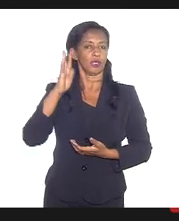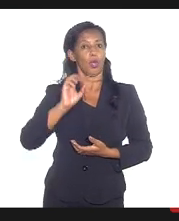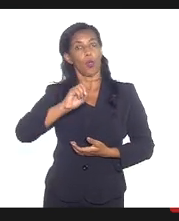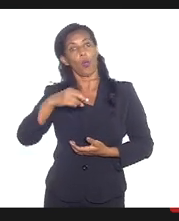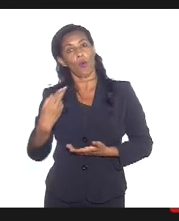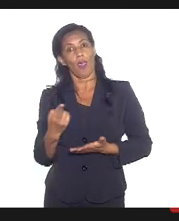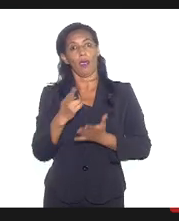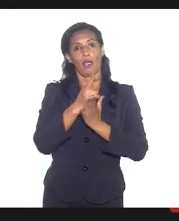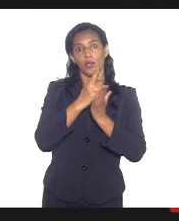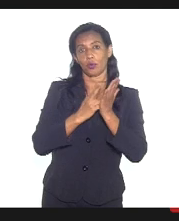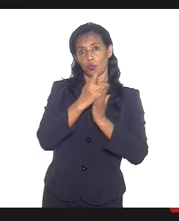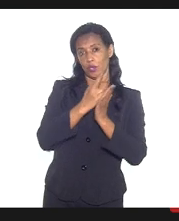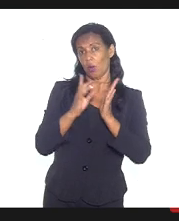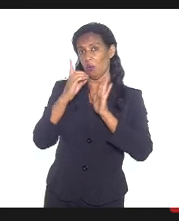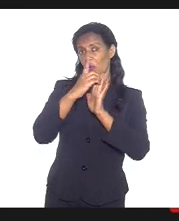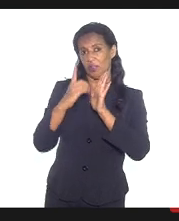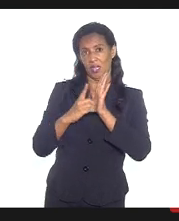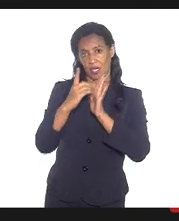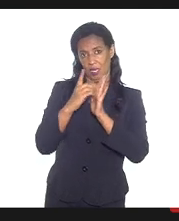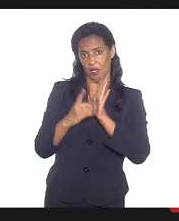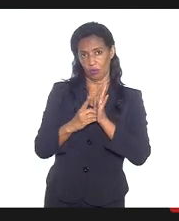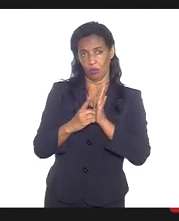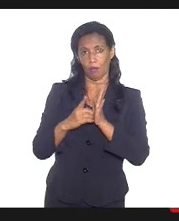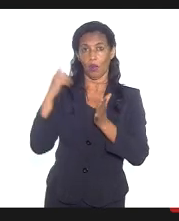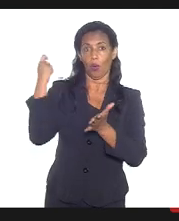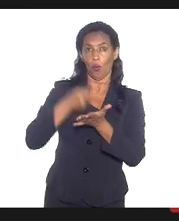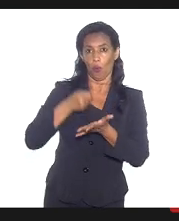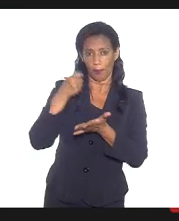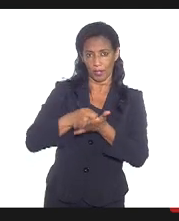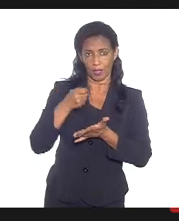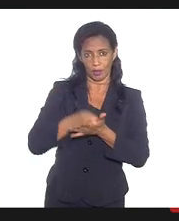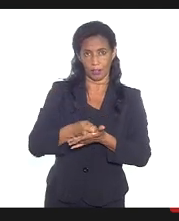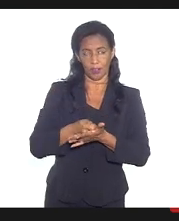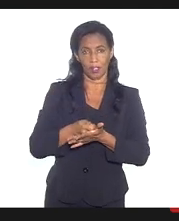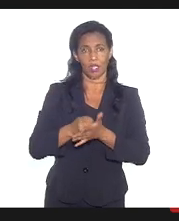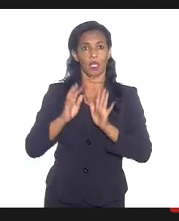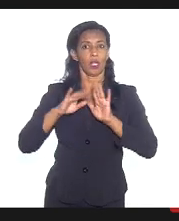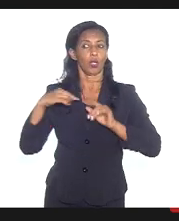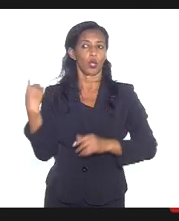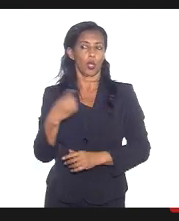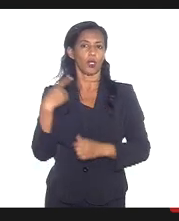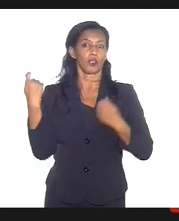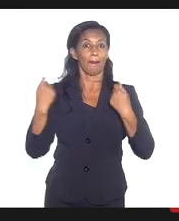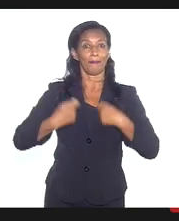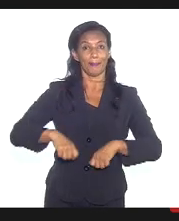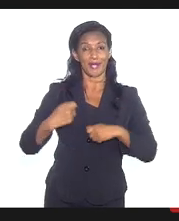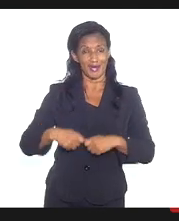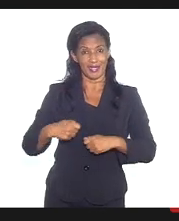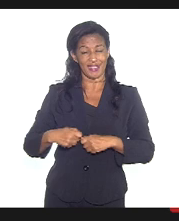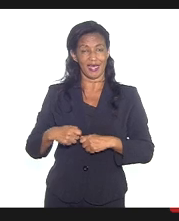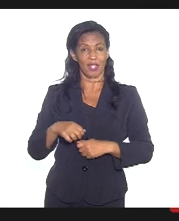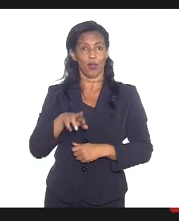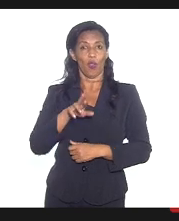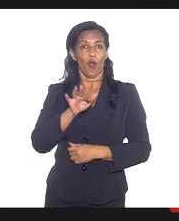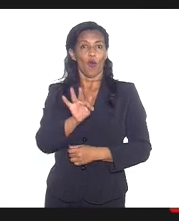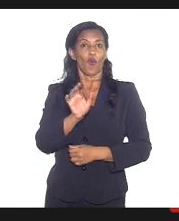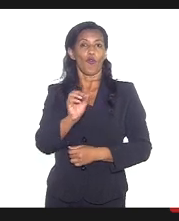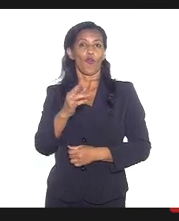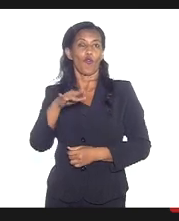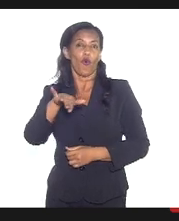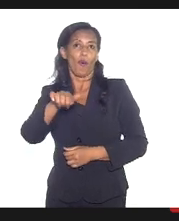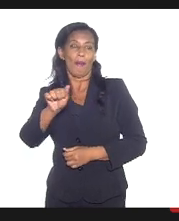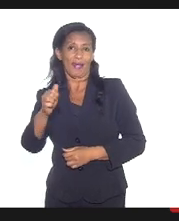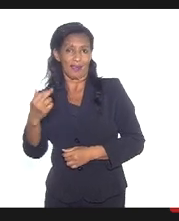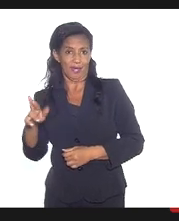decreto, tá? Para fazer essa obrigatoriedade. A gente só está precisando formatar isso. E, lógico, que a gente talvez precise da